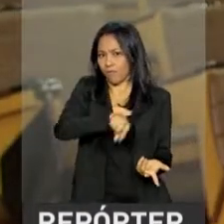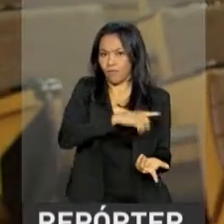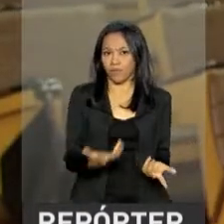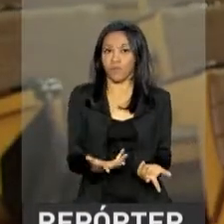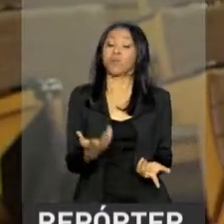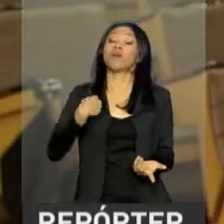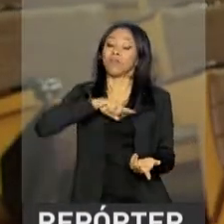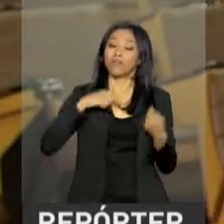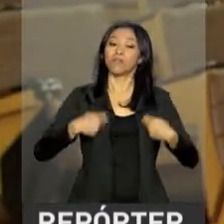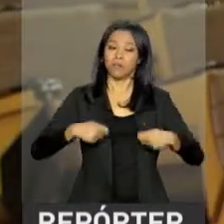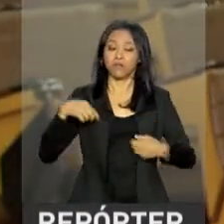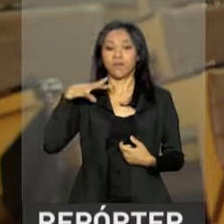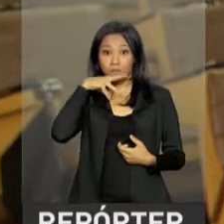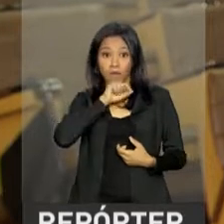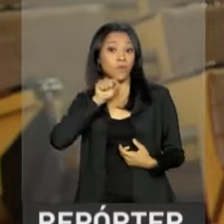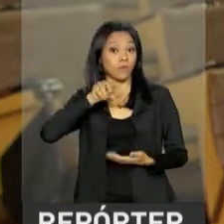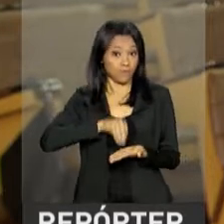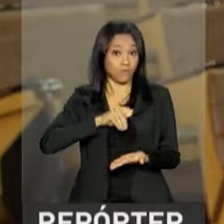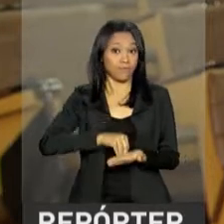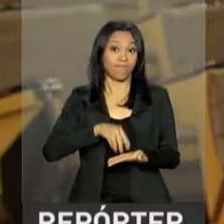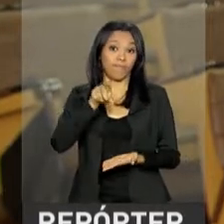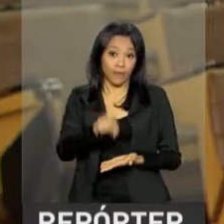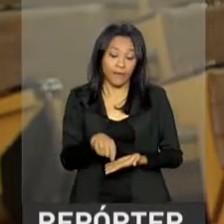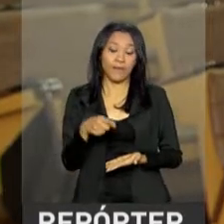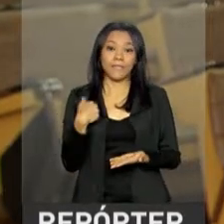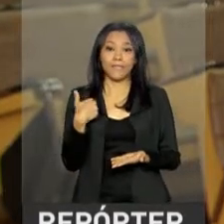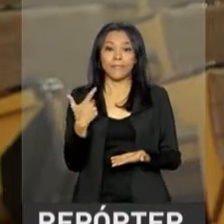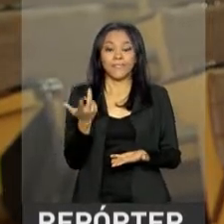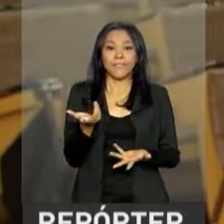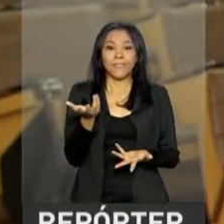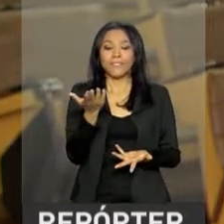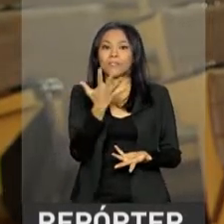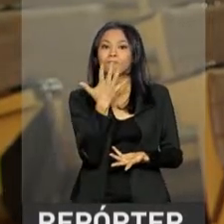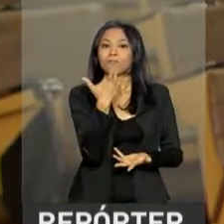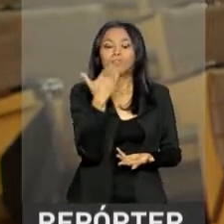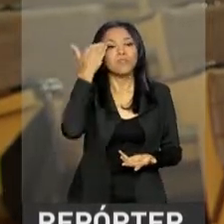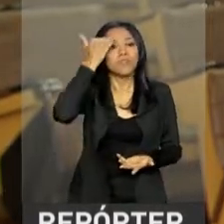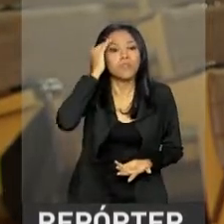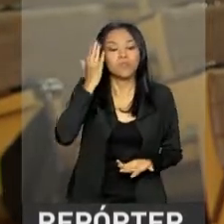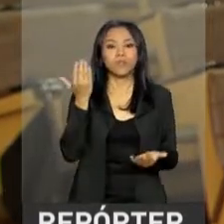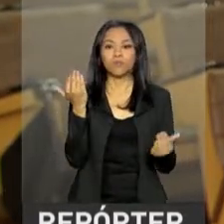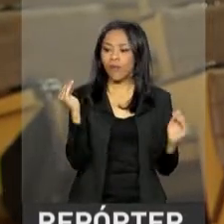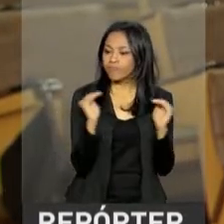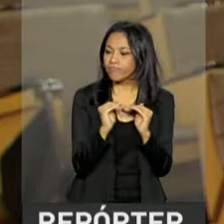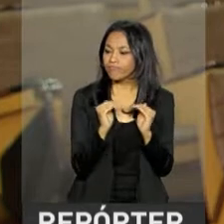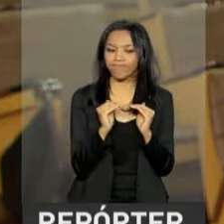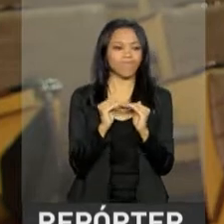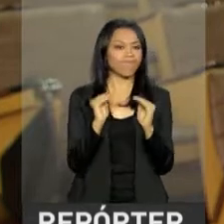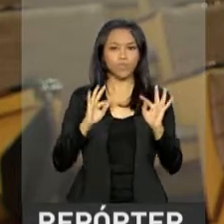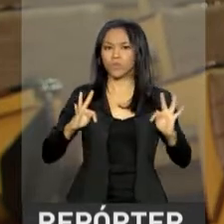nós precisamos disso então acho que está faltando é essa grande mobilização esse chamamento esse entendimento de todos nós da sociedade